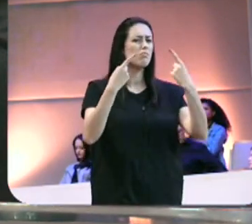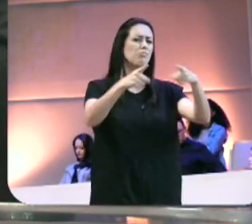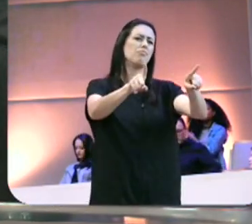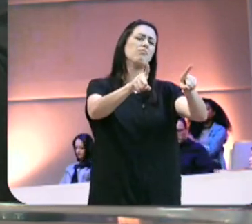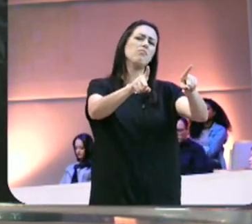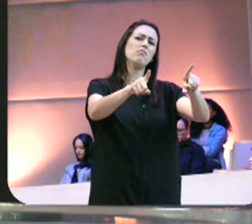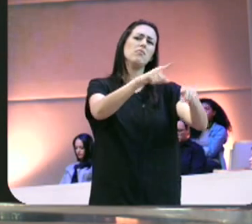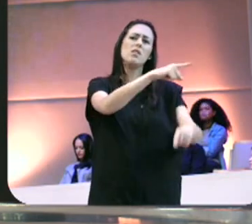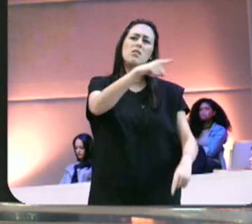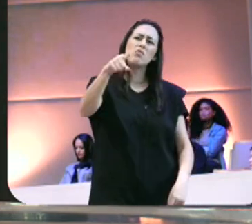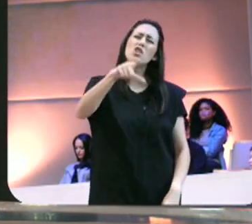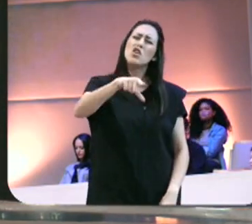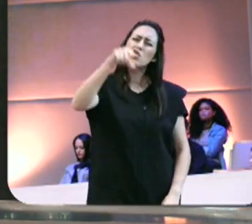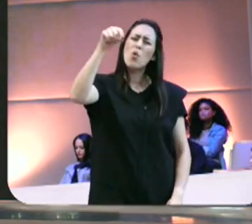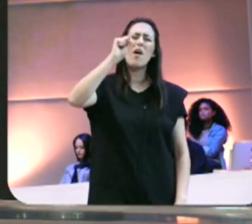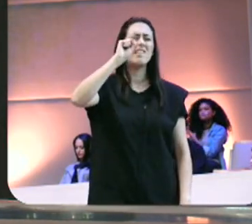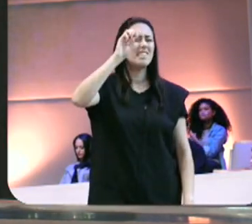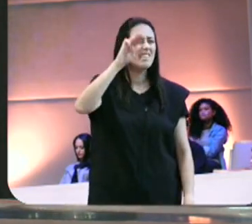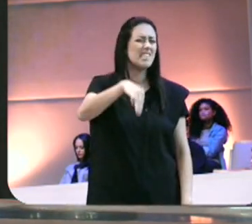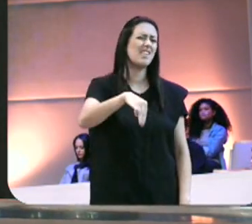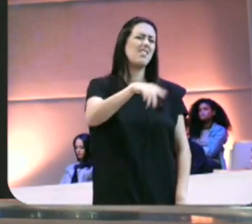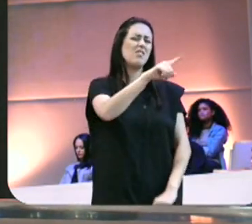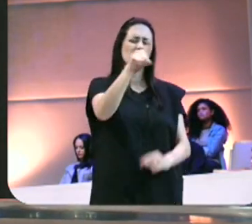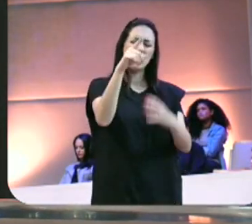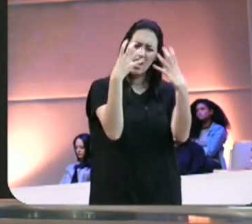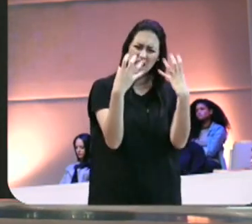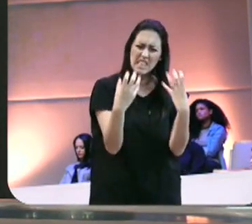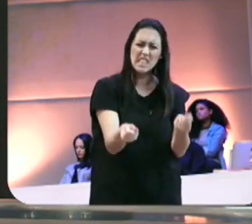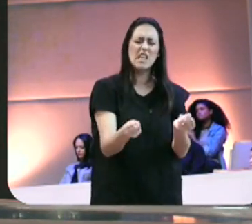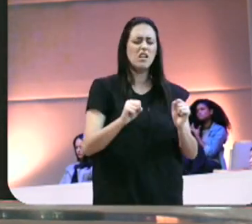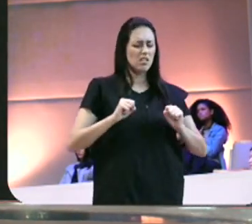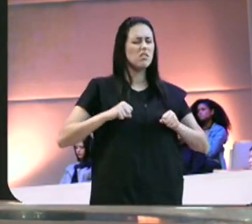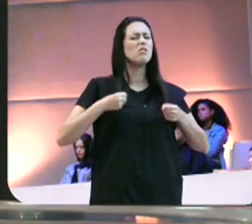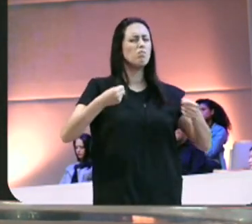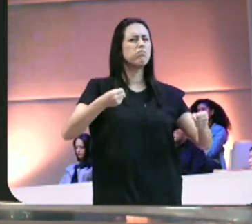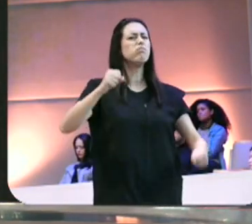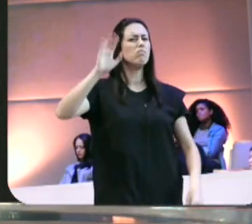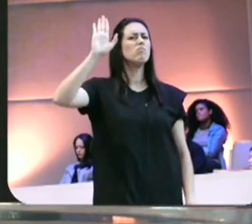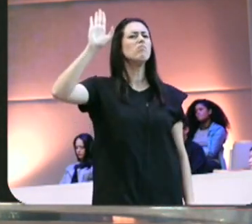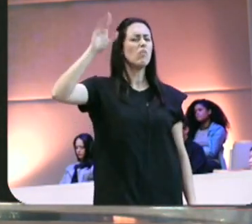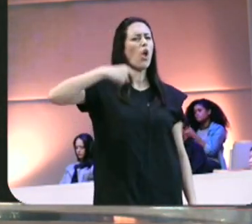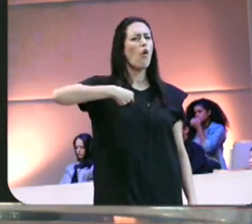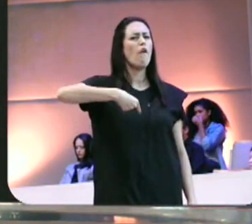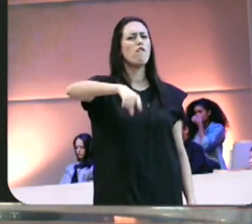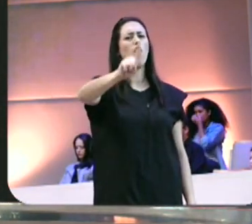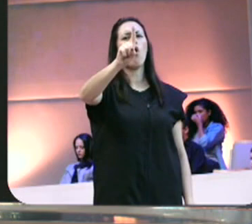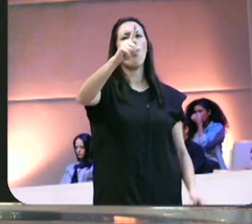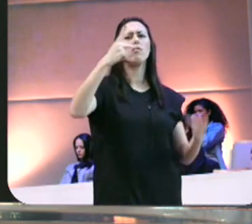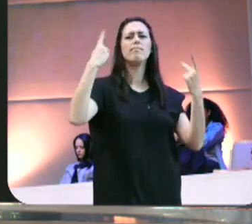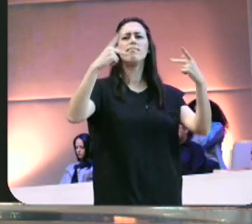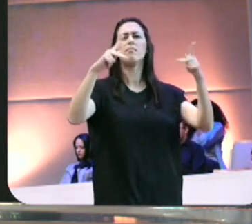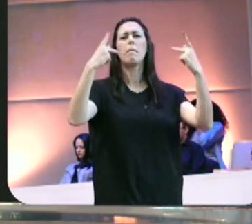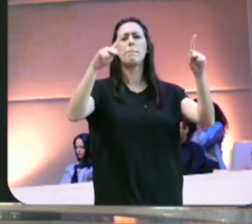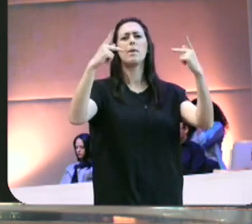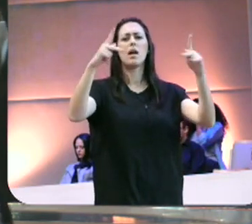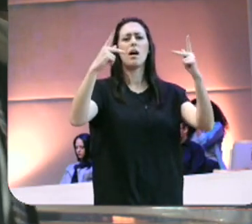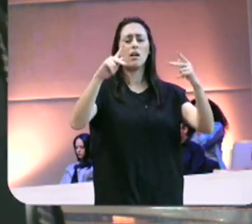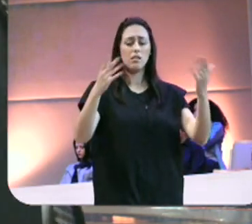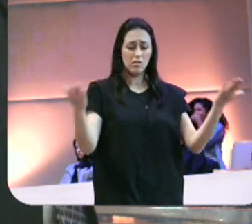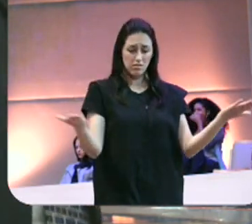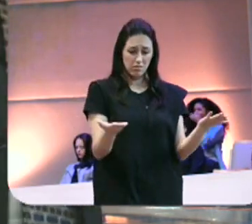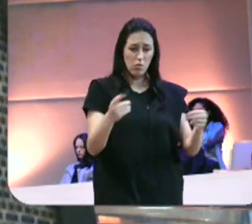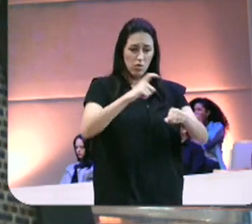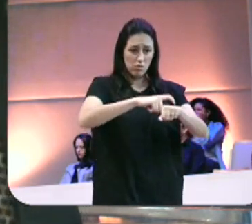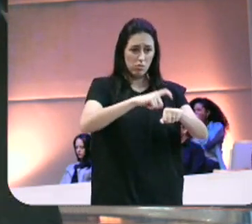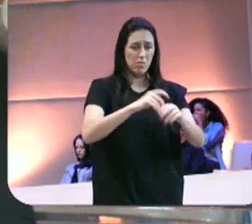você dizer sim a essa palavra, aceitar essa convocação. E eu te convido em nome de Jesus, que durante esse momento